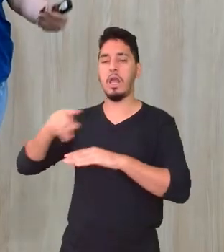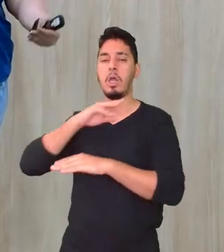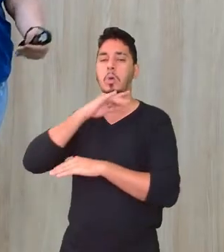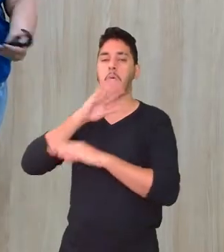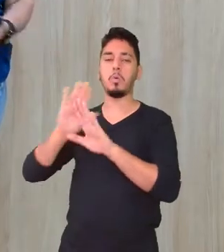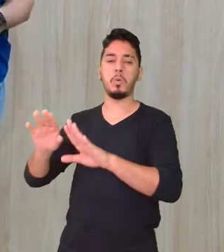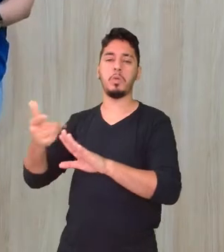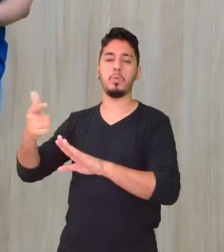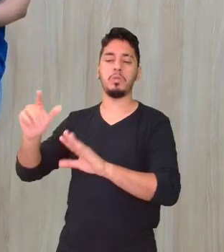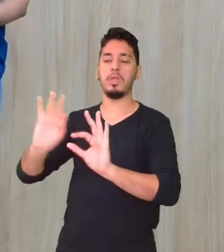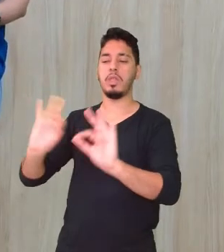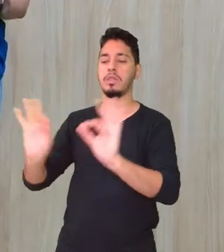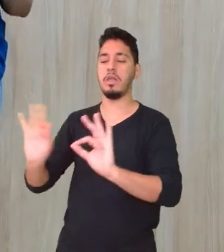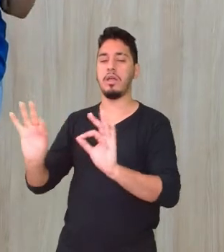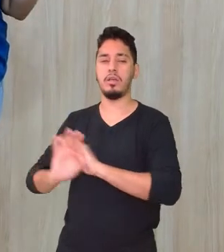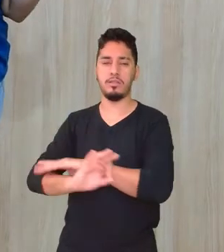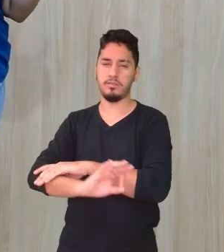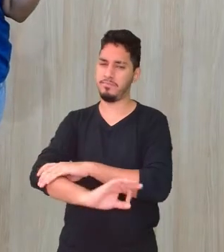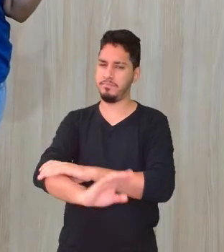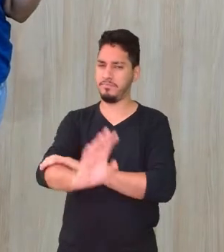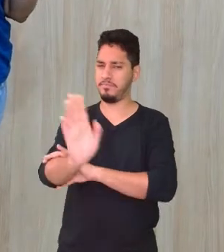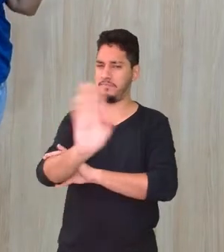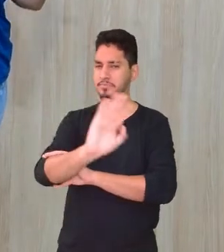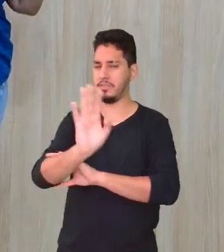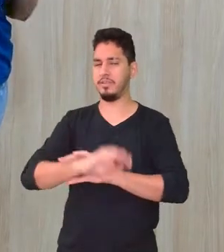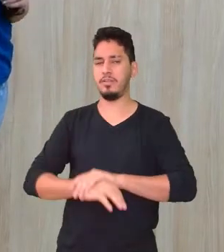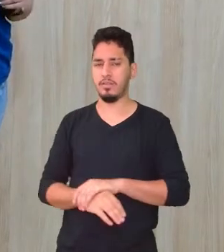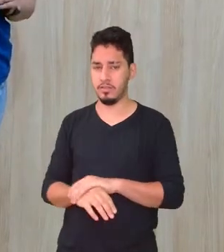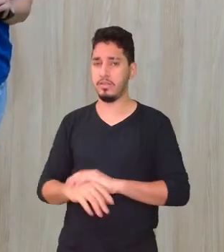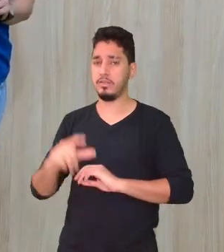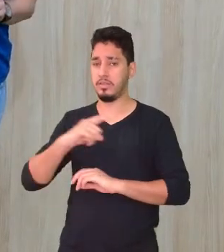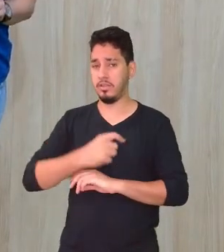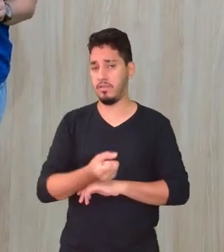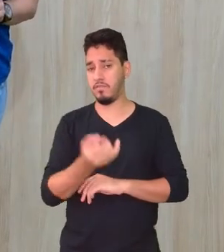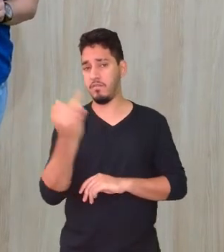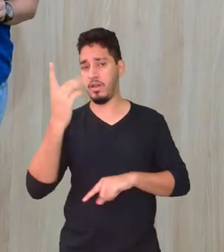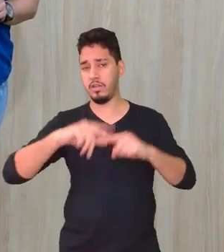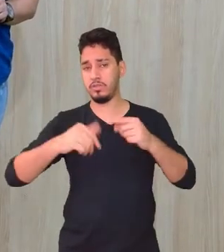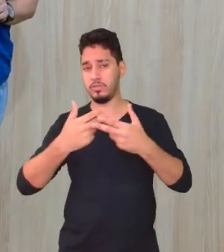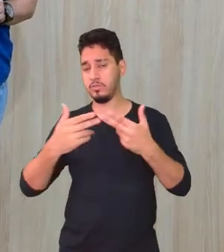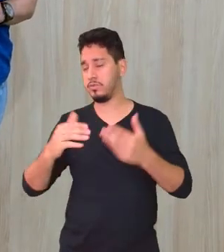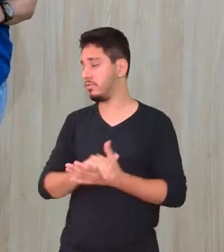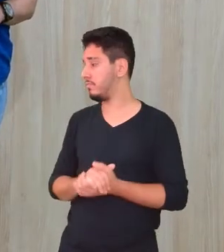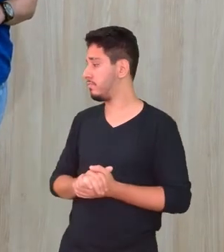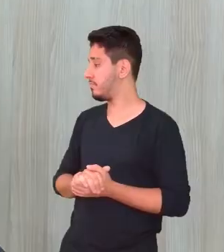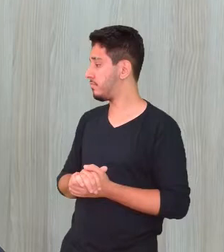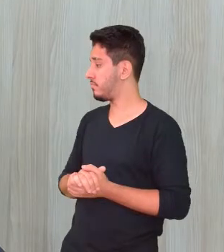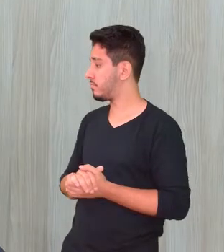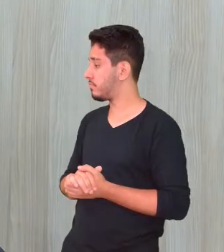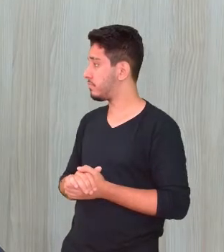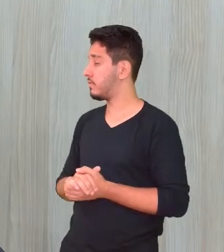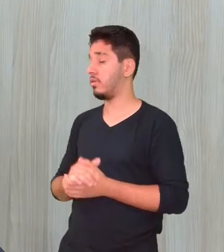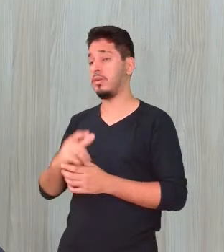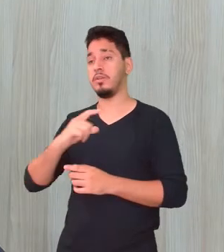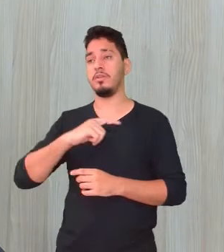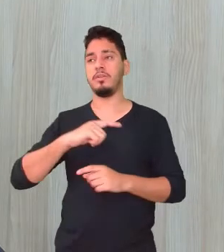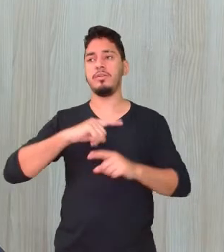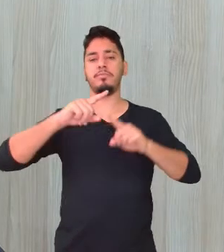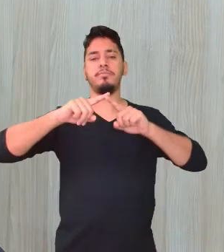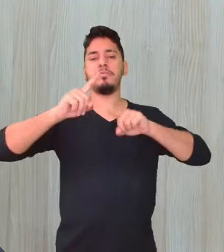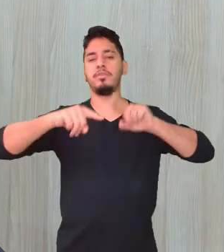tem biodiversidade, que não sei o quê. Pelo contrário, é muito rica. Exatamente. Mas aí quando a gente tem as